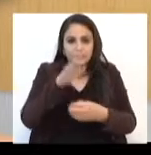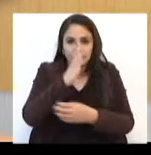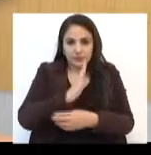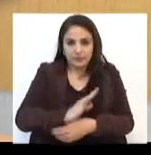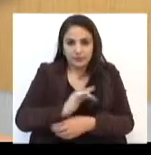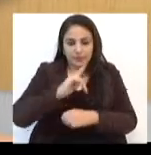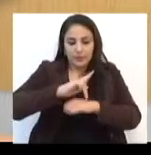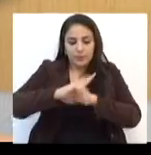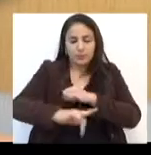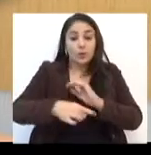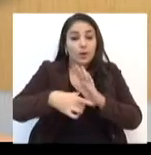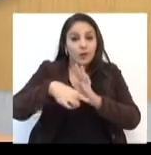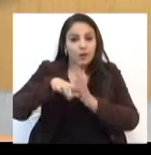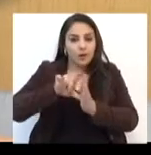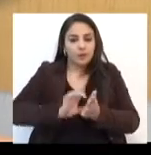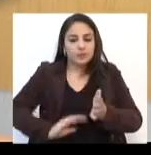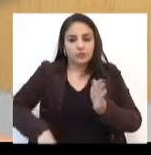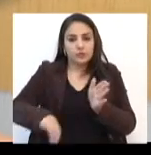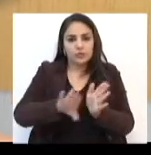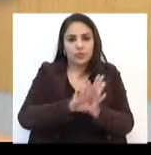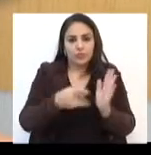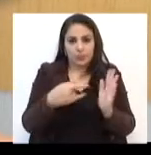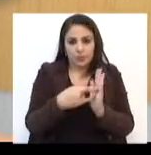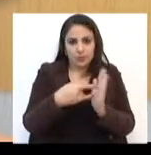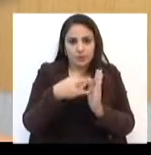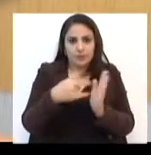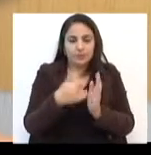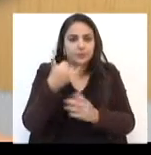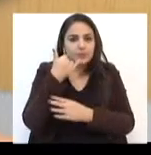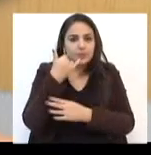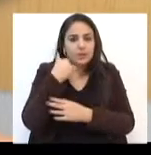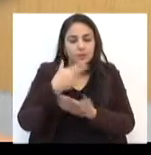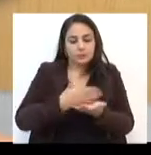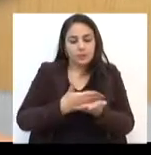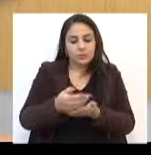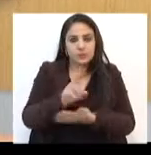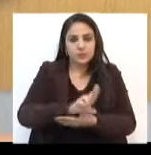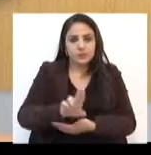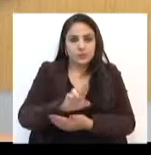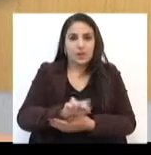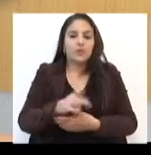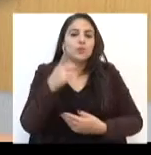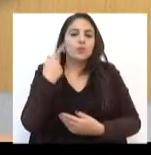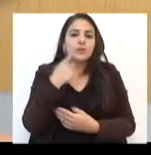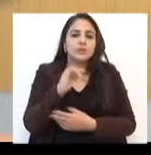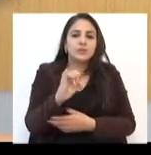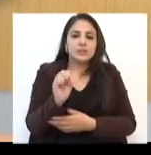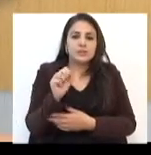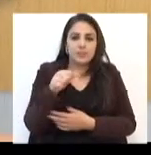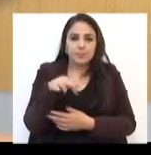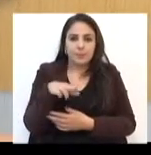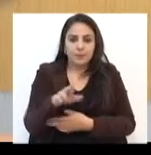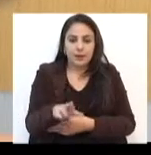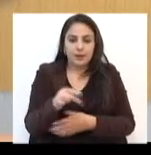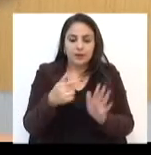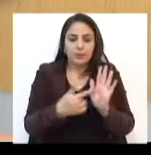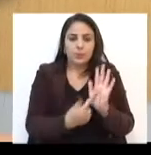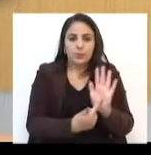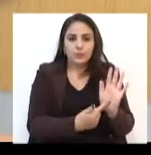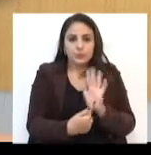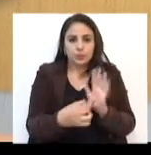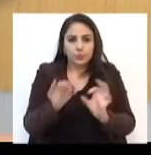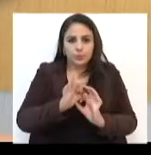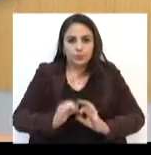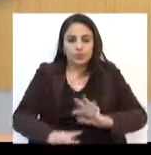Passo Fundo, antes mesmo que o aplicativo comece a ser usado, o vereador Isamar Oliveira apresentou um projeto de